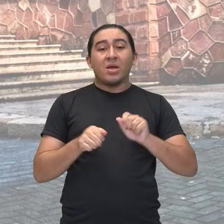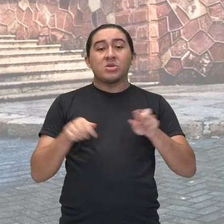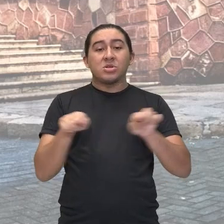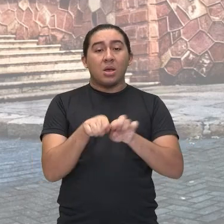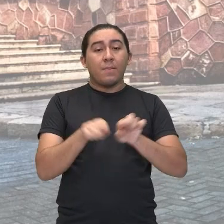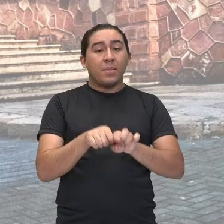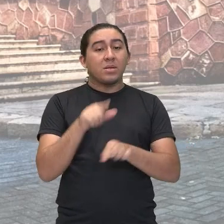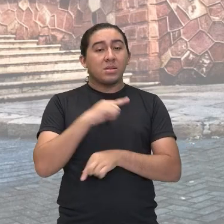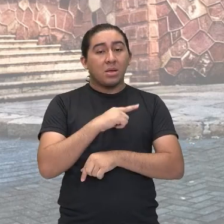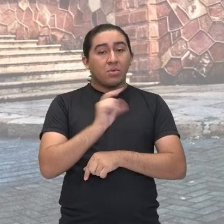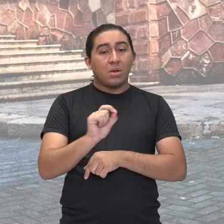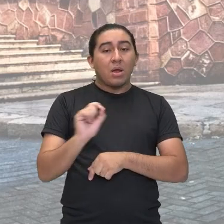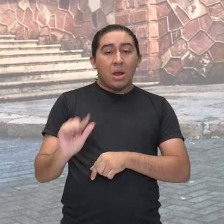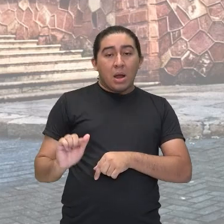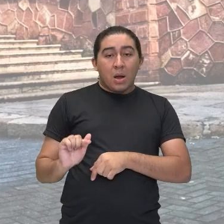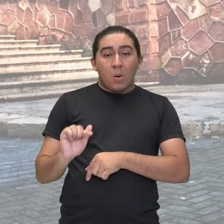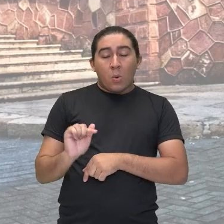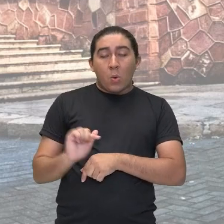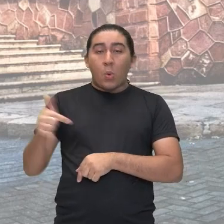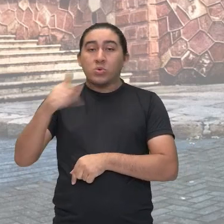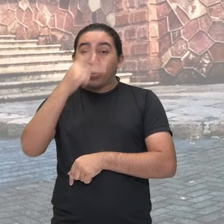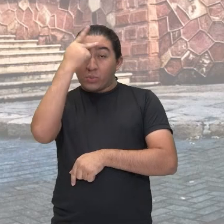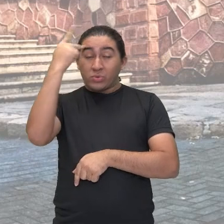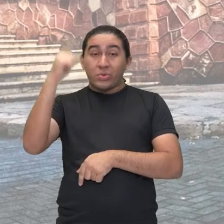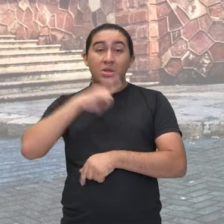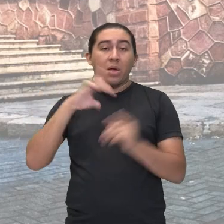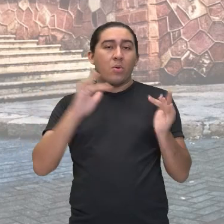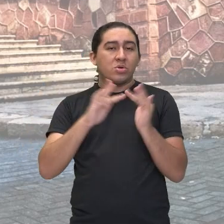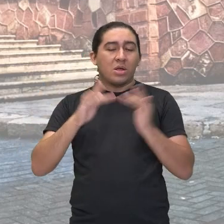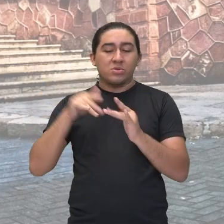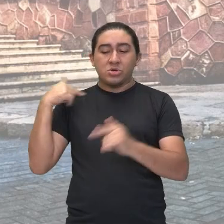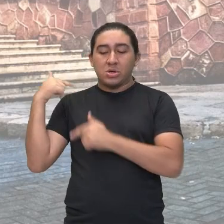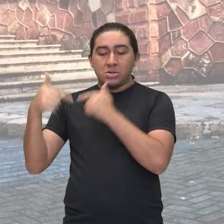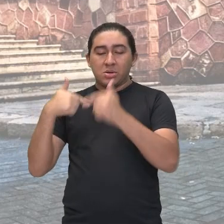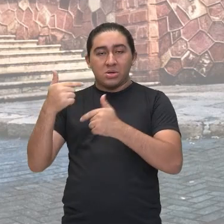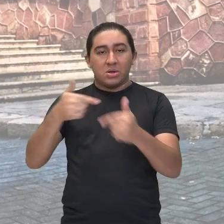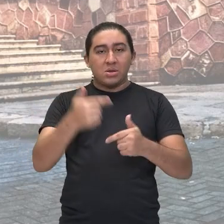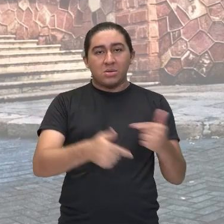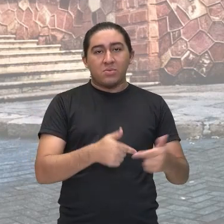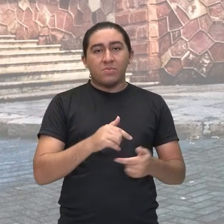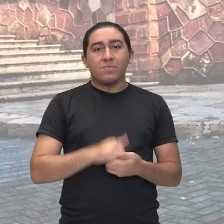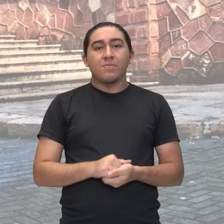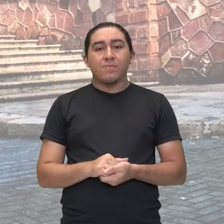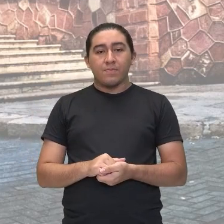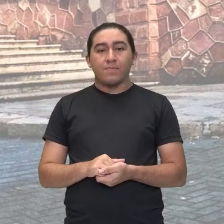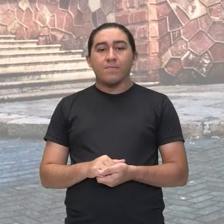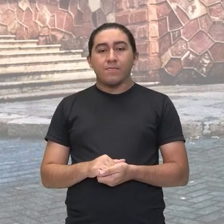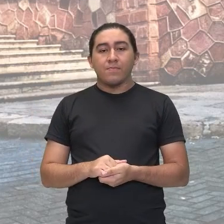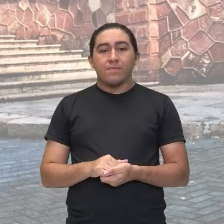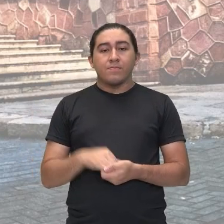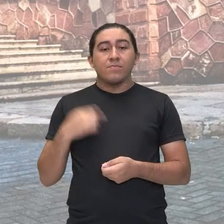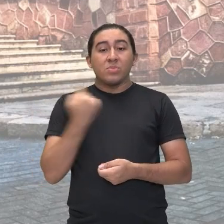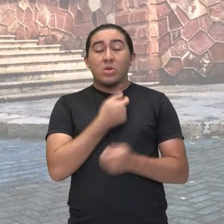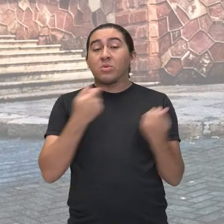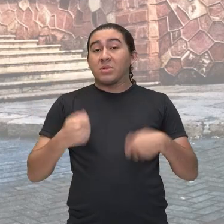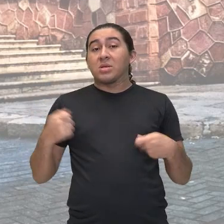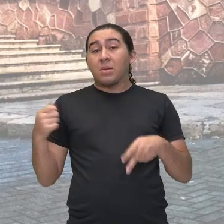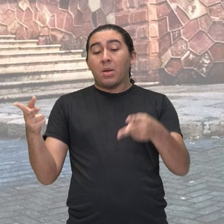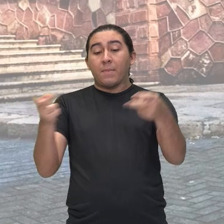isso a outros, passando de geração em geração, algo que precisamos hoje enxergar,